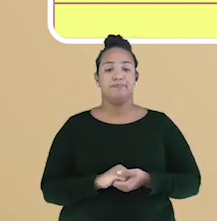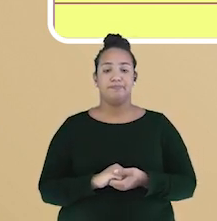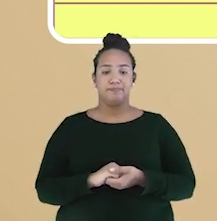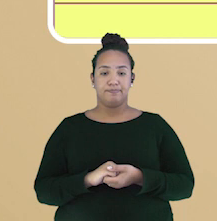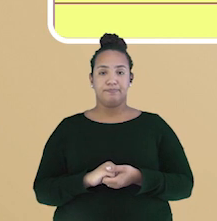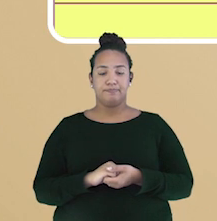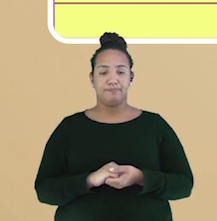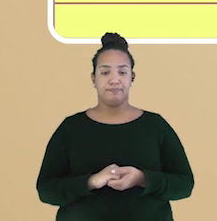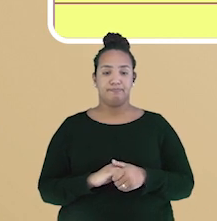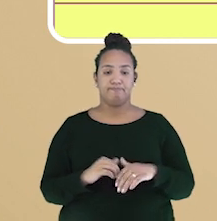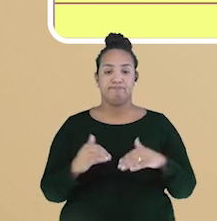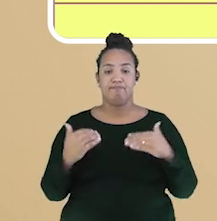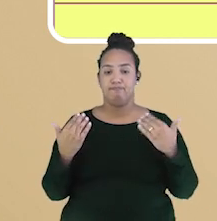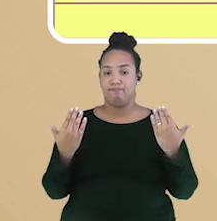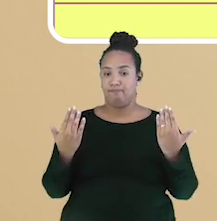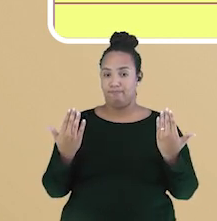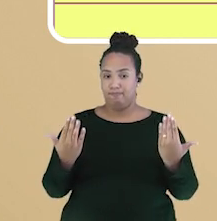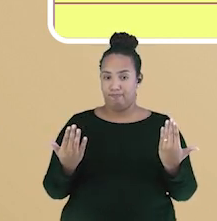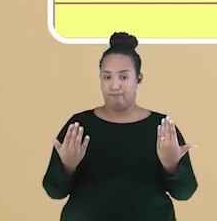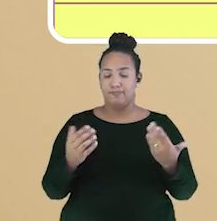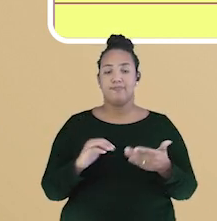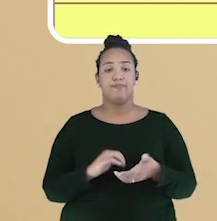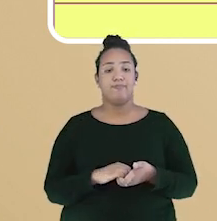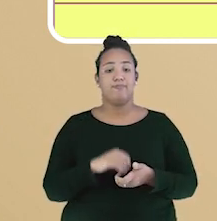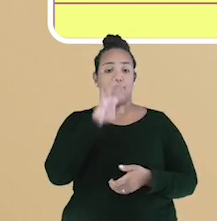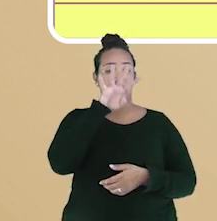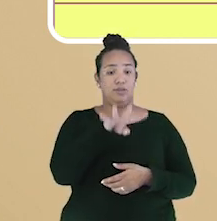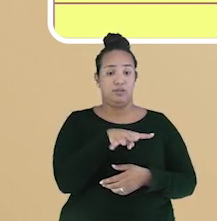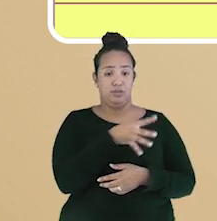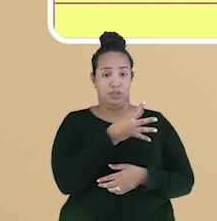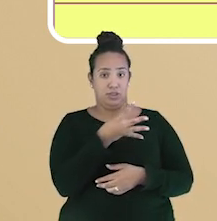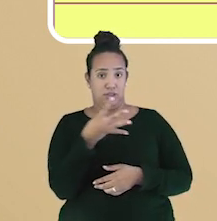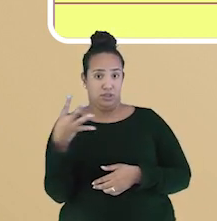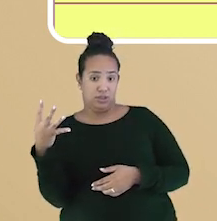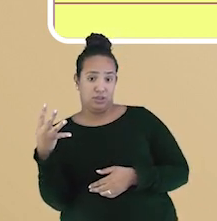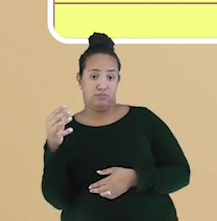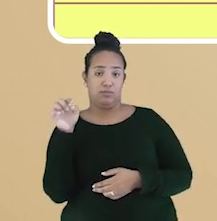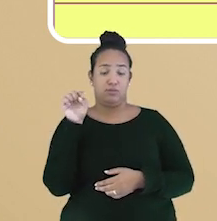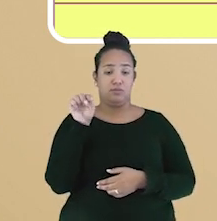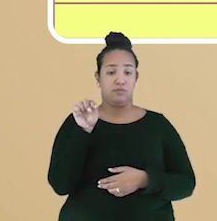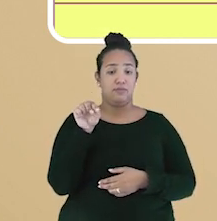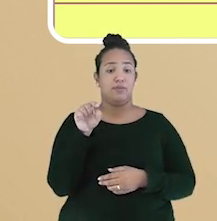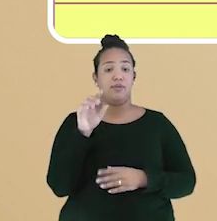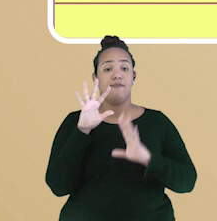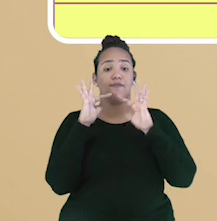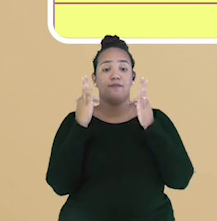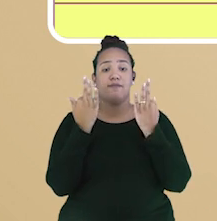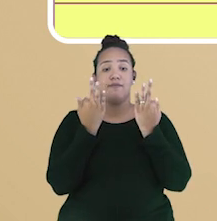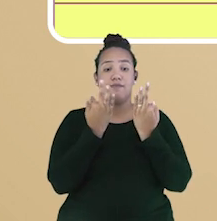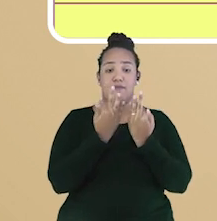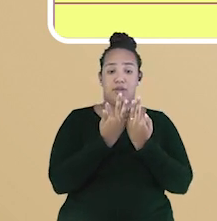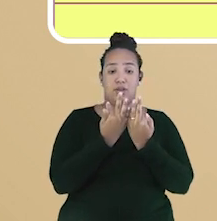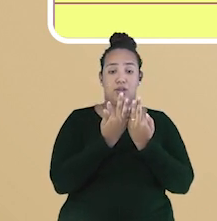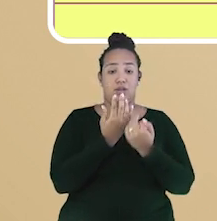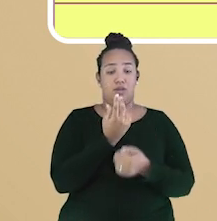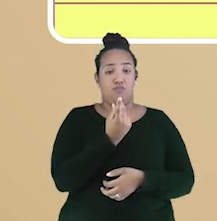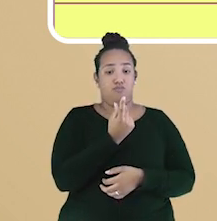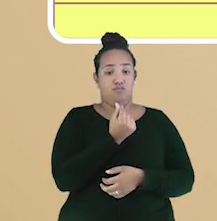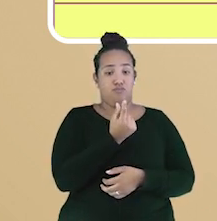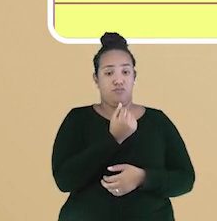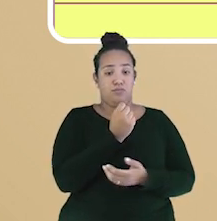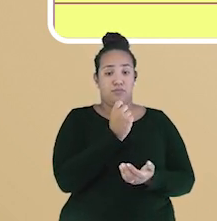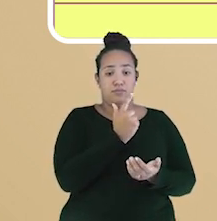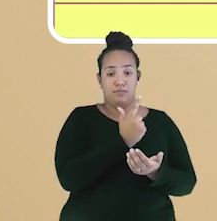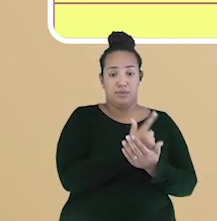então ao observar essa tabela de dupla entrada esta família está gastando menos do que recebe